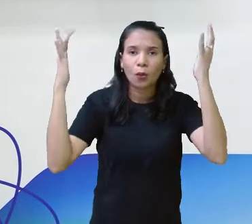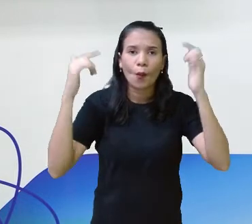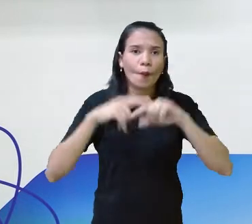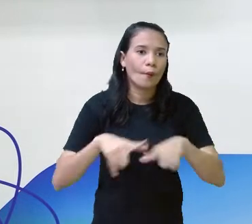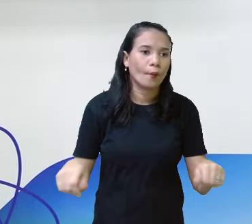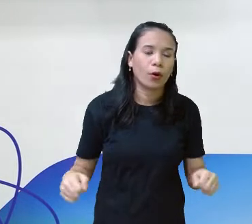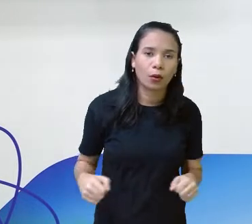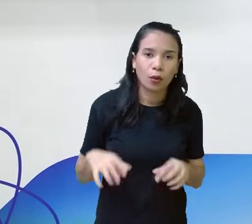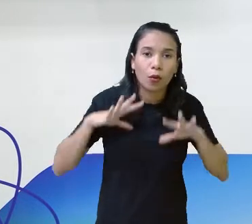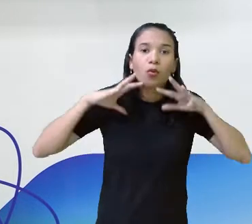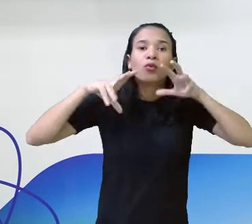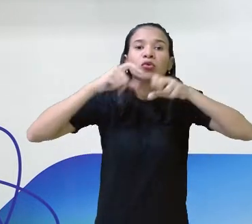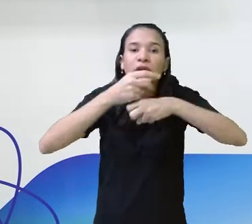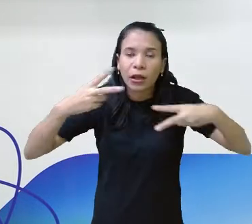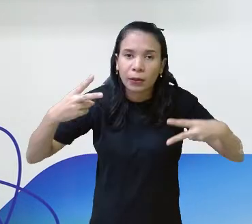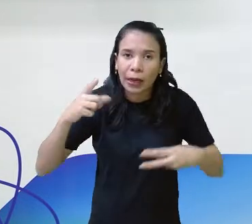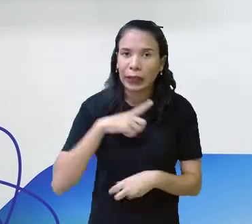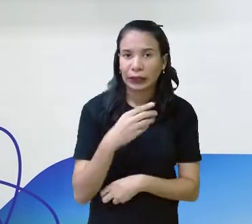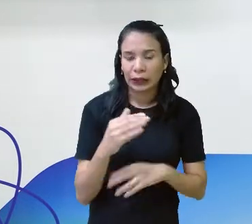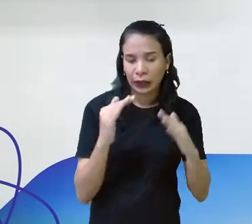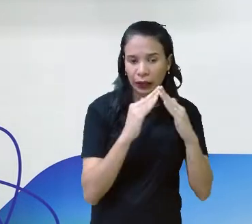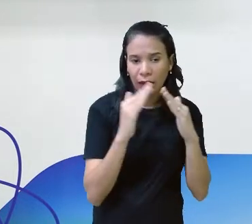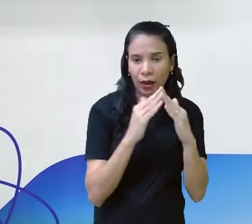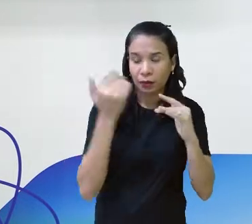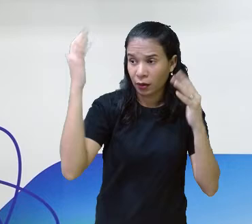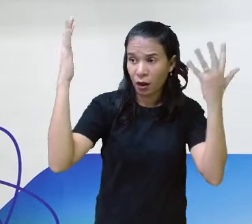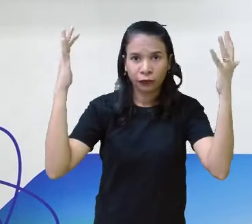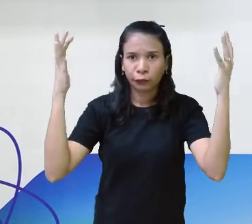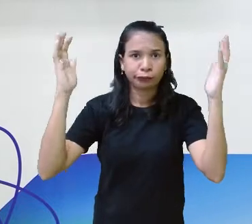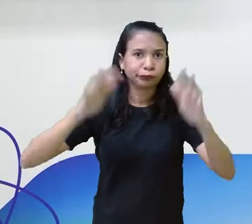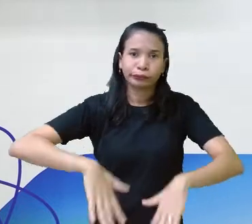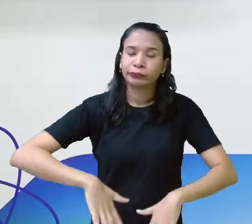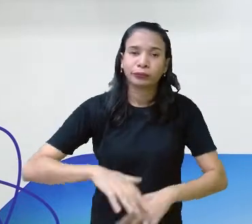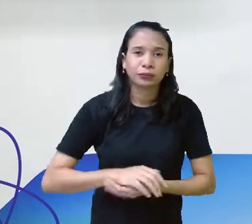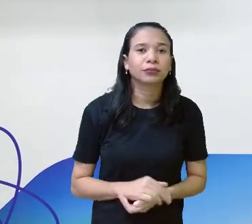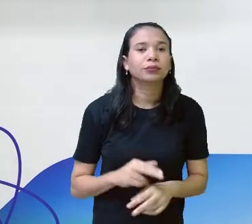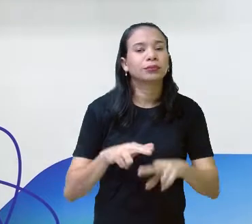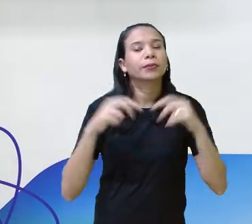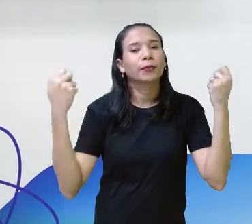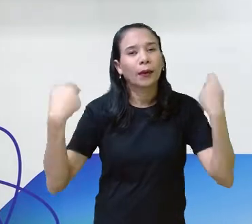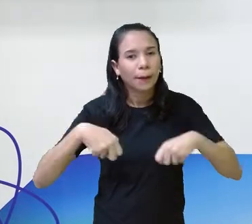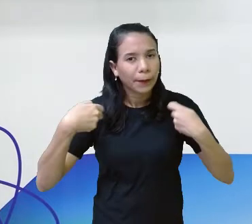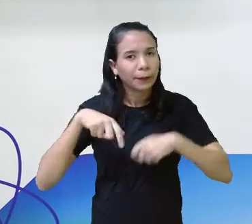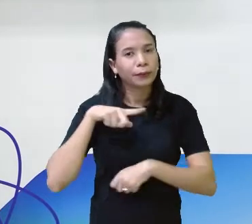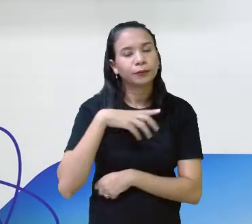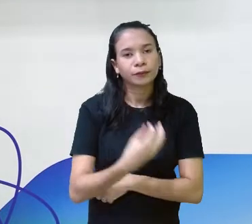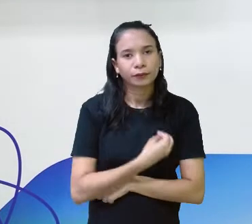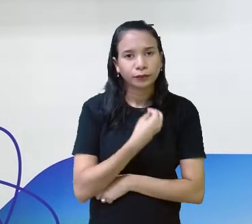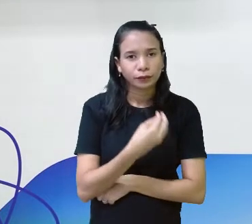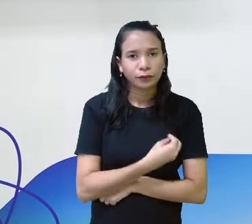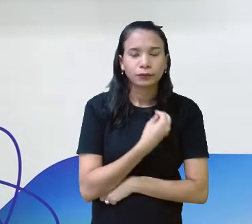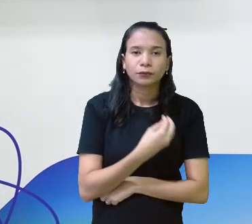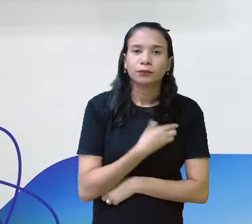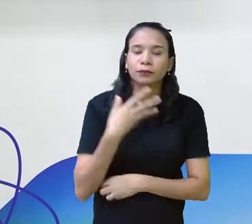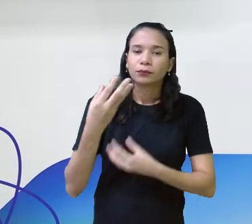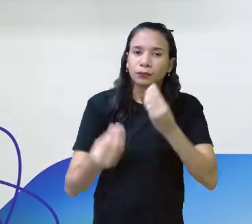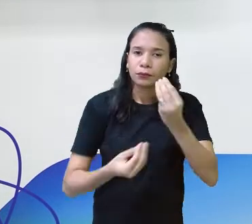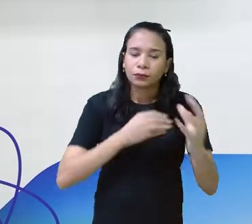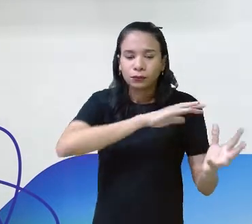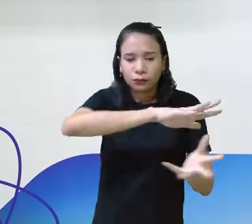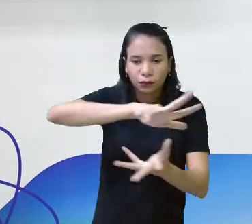que irão nascer ainda vão ter a sua casa, os que moram nas árvores? Não. Então precisamos viver de